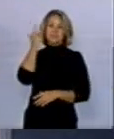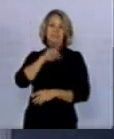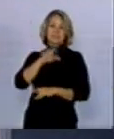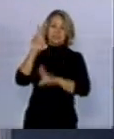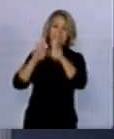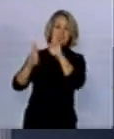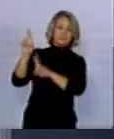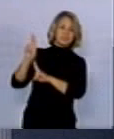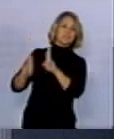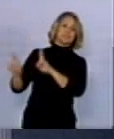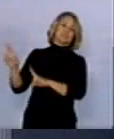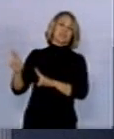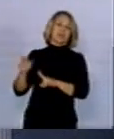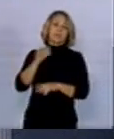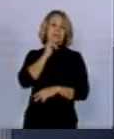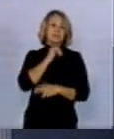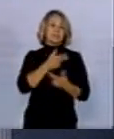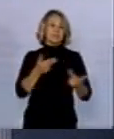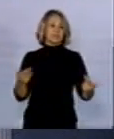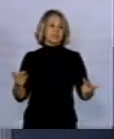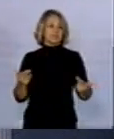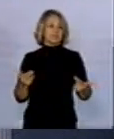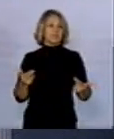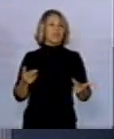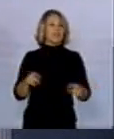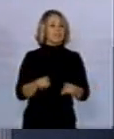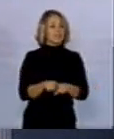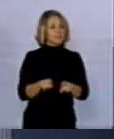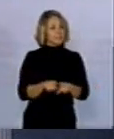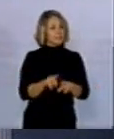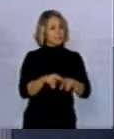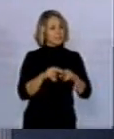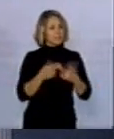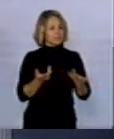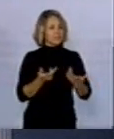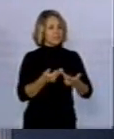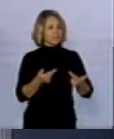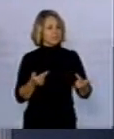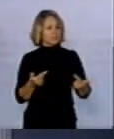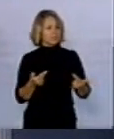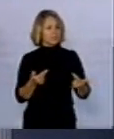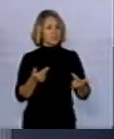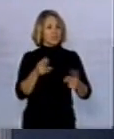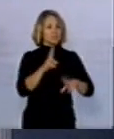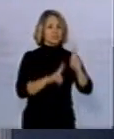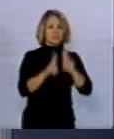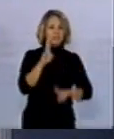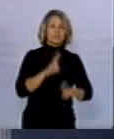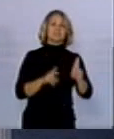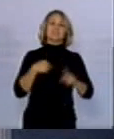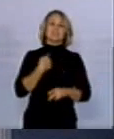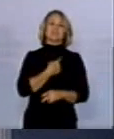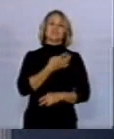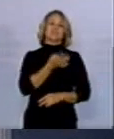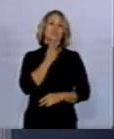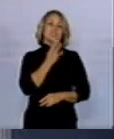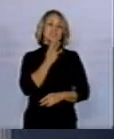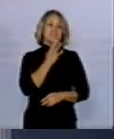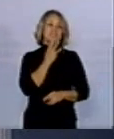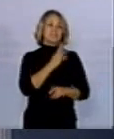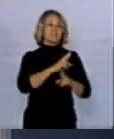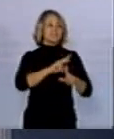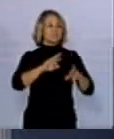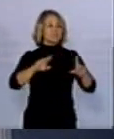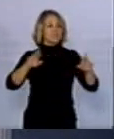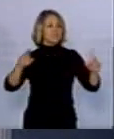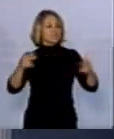em função das economias de escopo provenientes da oferta de pacotes convergentes. E aí todos nós conhecemos os pacotes triple play, quadruple play,